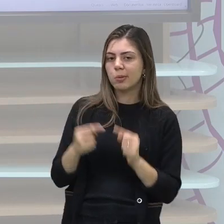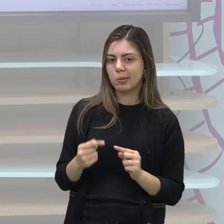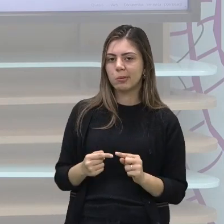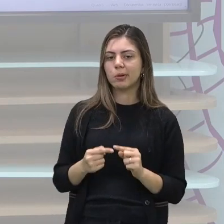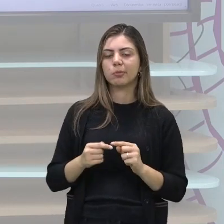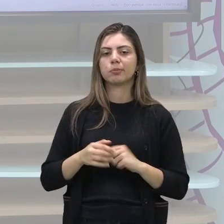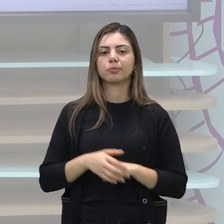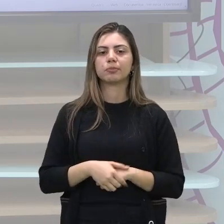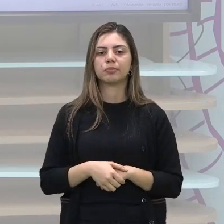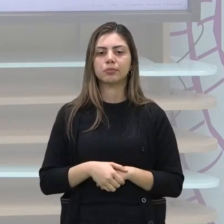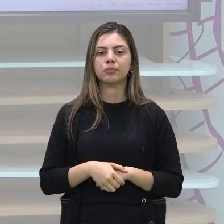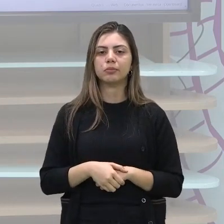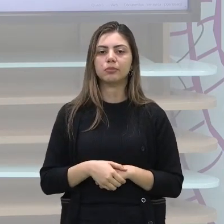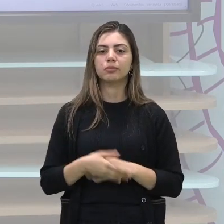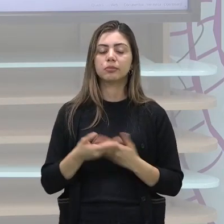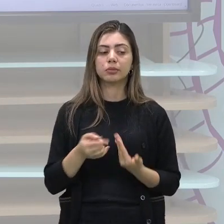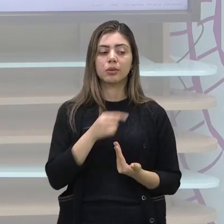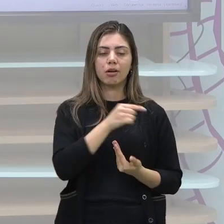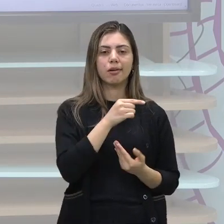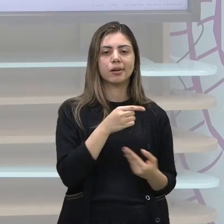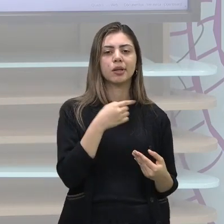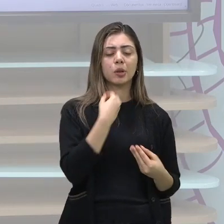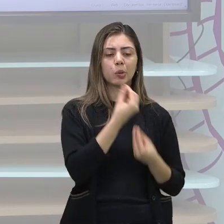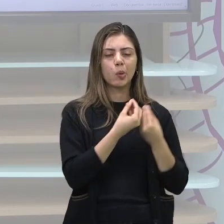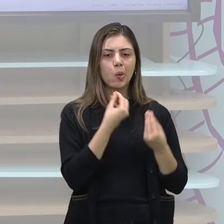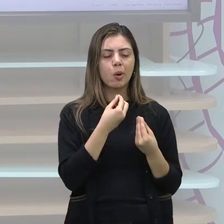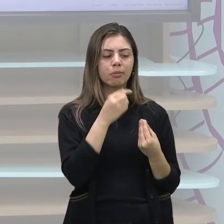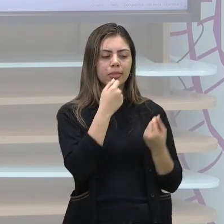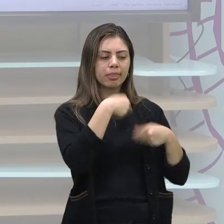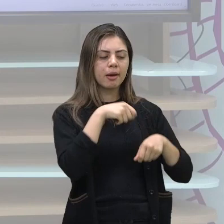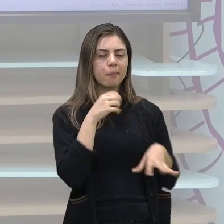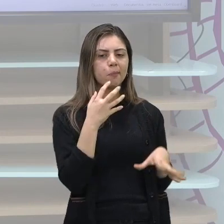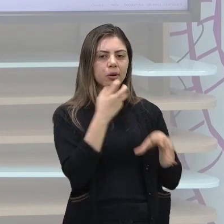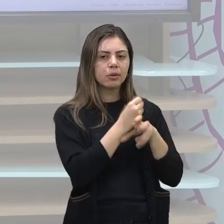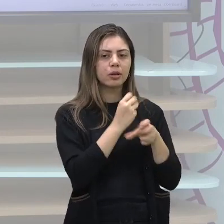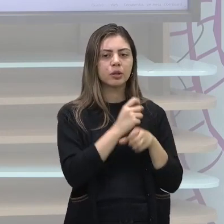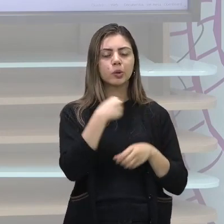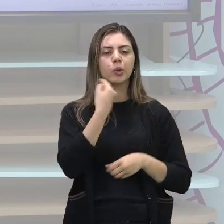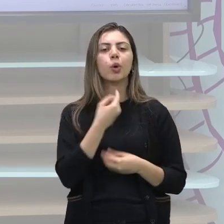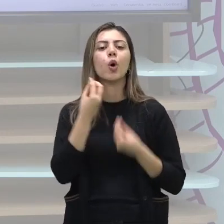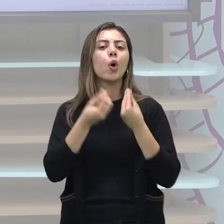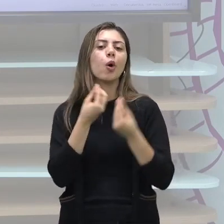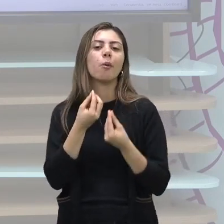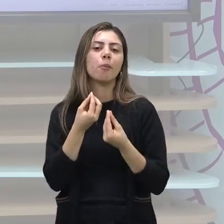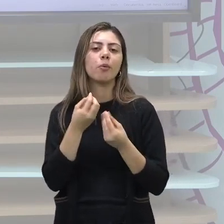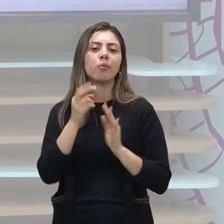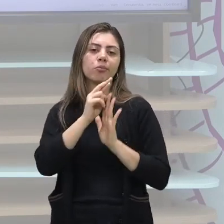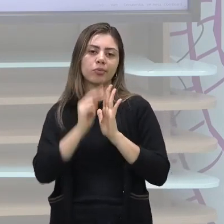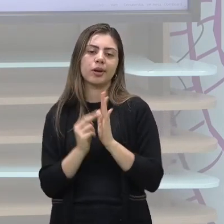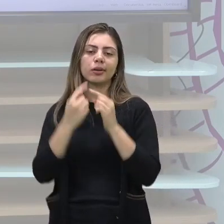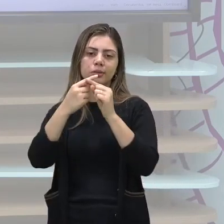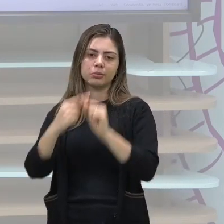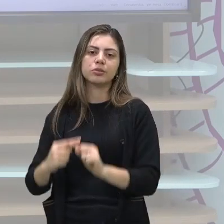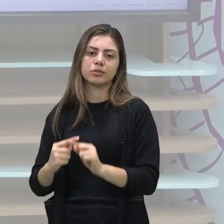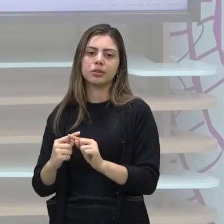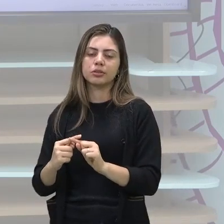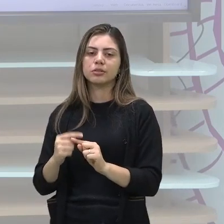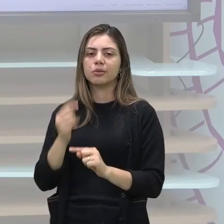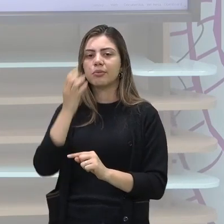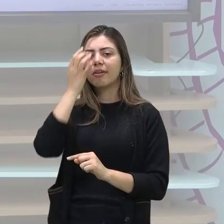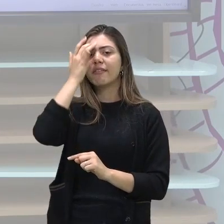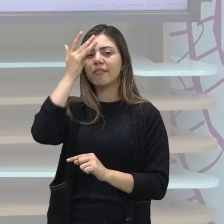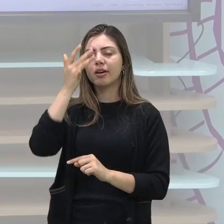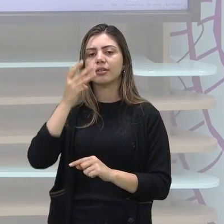sucessivamente, para tomarmos essas decisões, nós vamos somente chegar ao